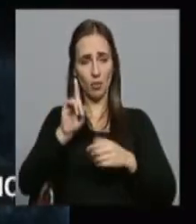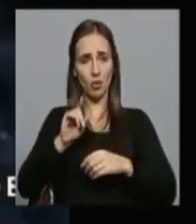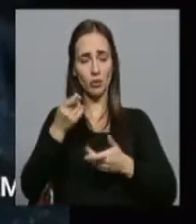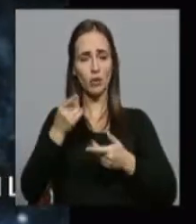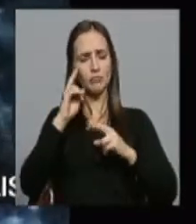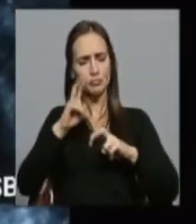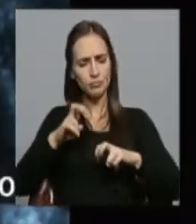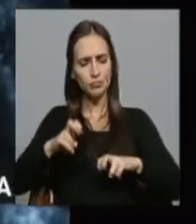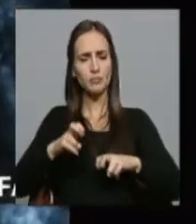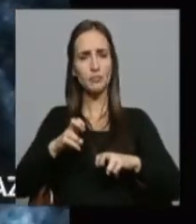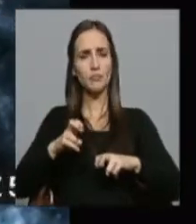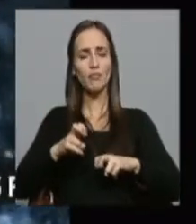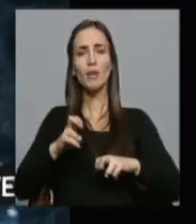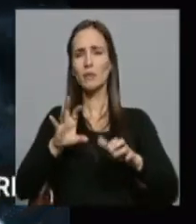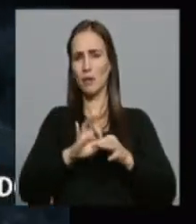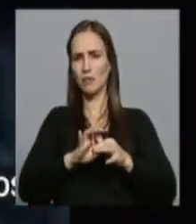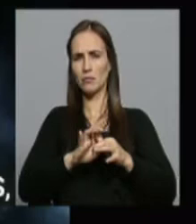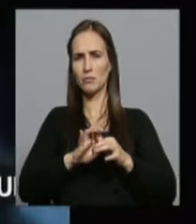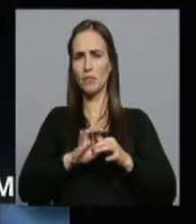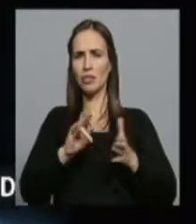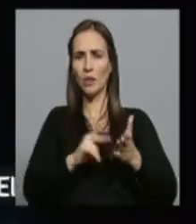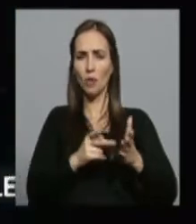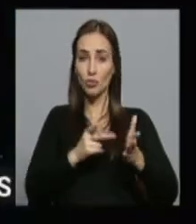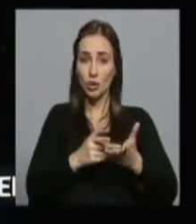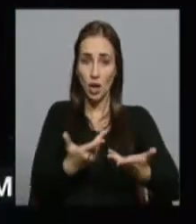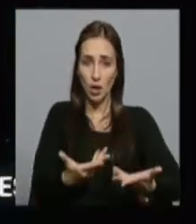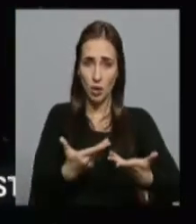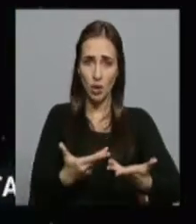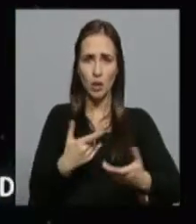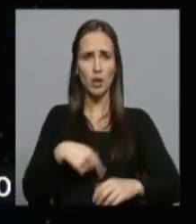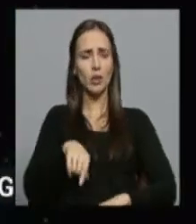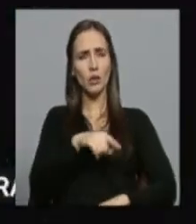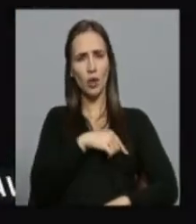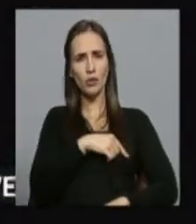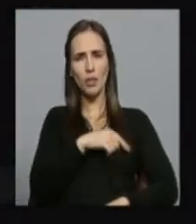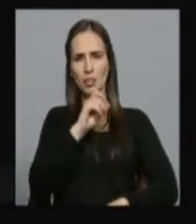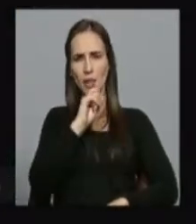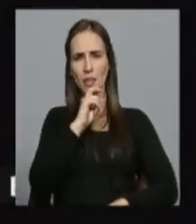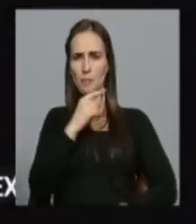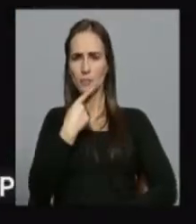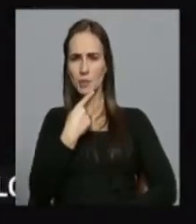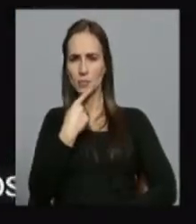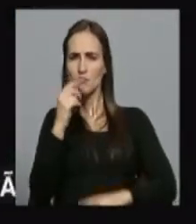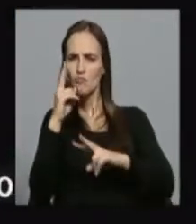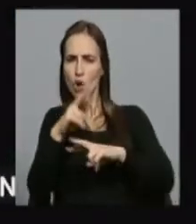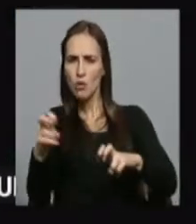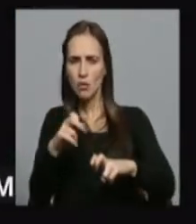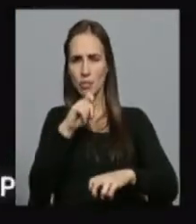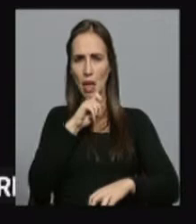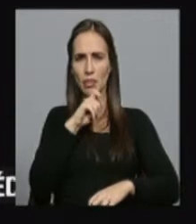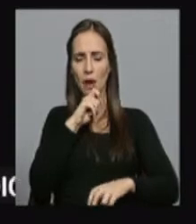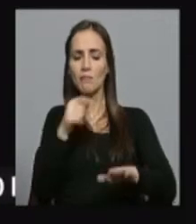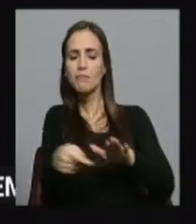que versava sobre o seguinte: será que com a tecnologia atual nós conseguiríamos tentar perceber, conseguiríamos aferir sobre o que está por baixo